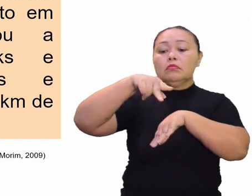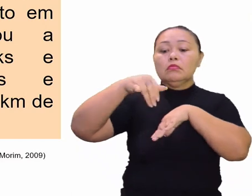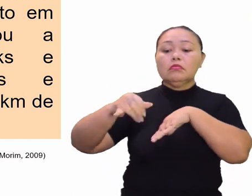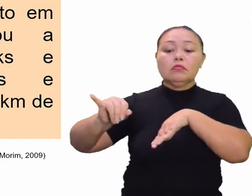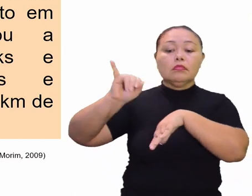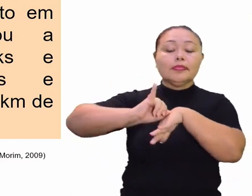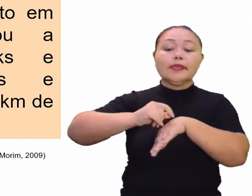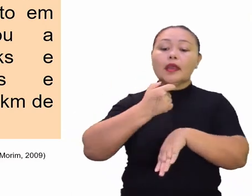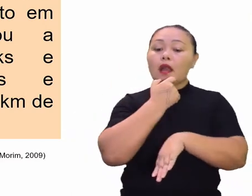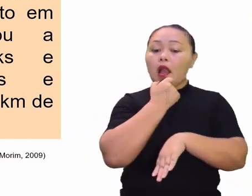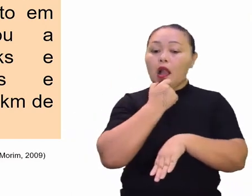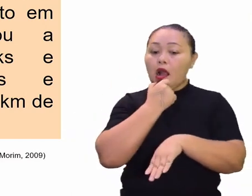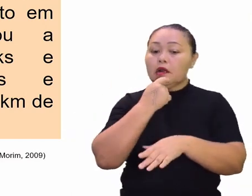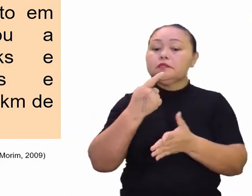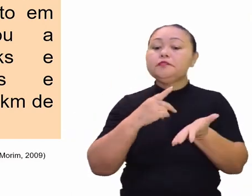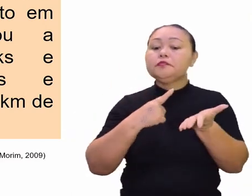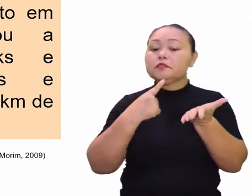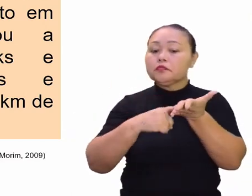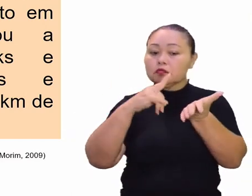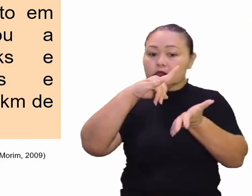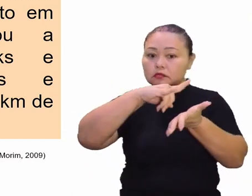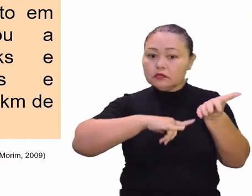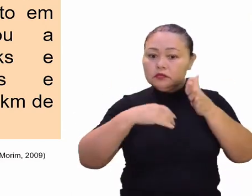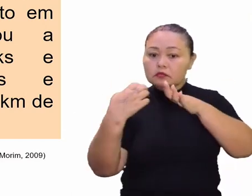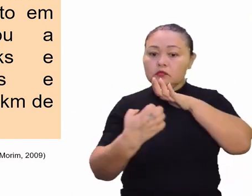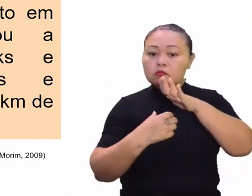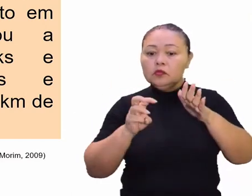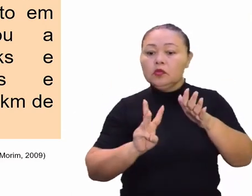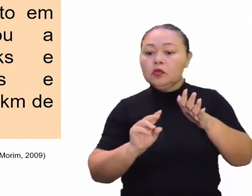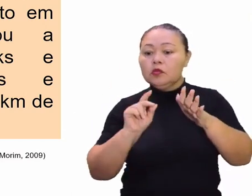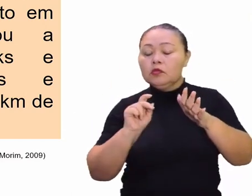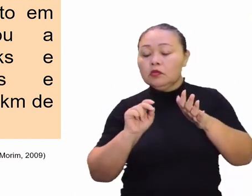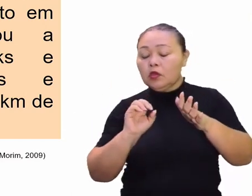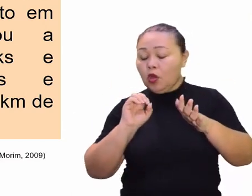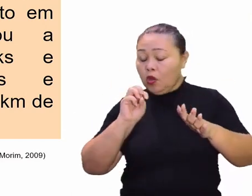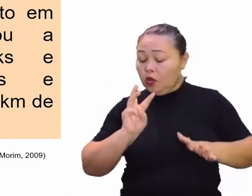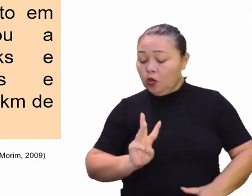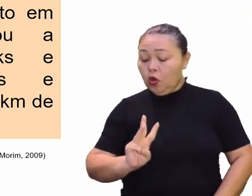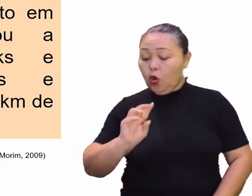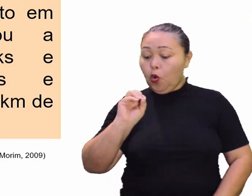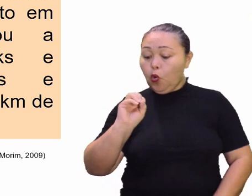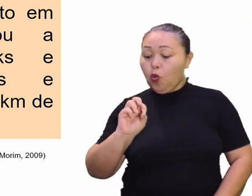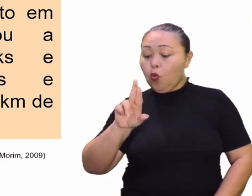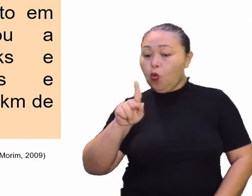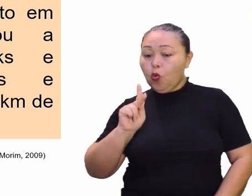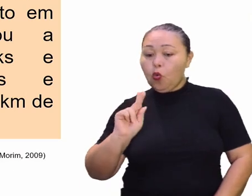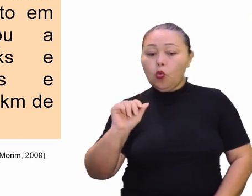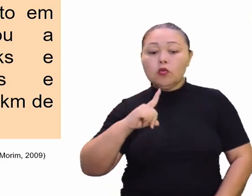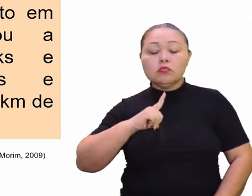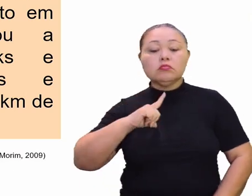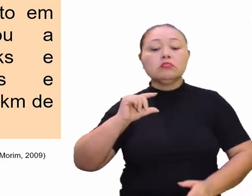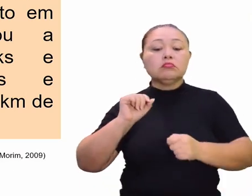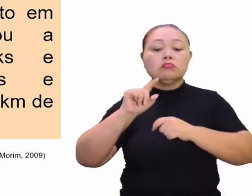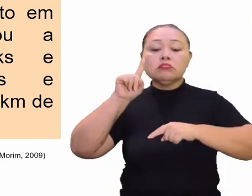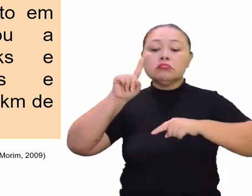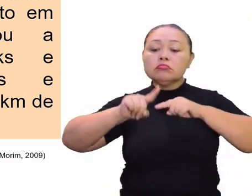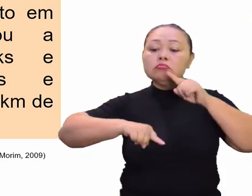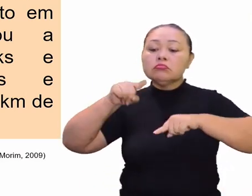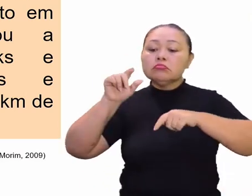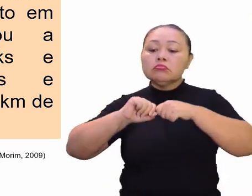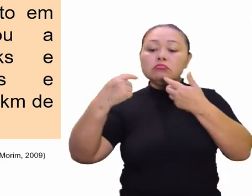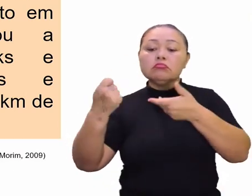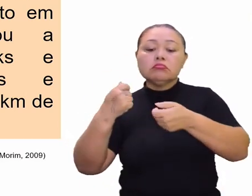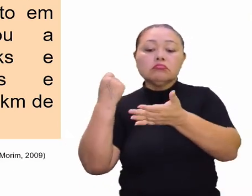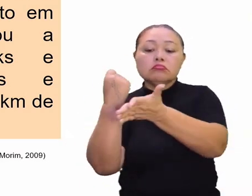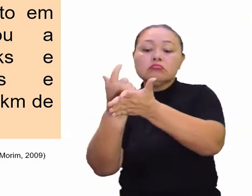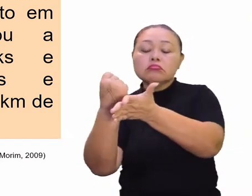Londres. Ele contratou a empresa, então, Public Works, e importou equipamento e material para assentar